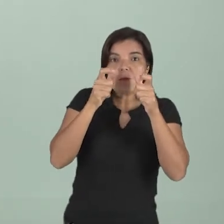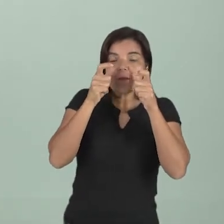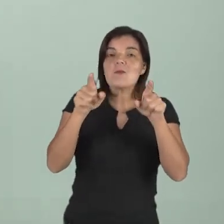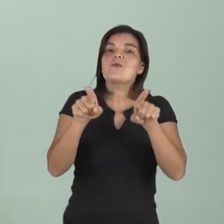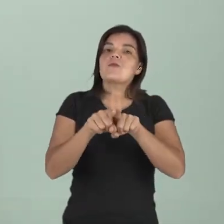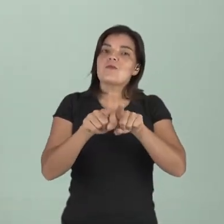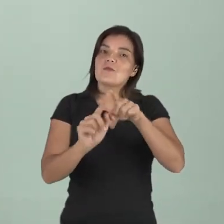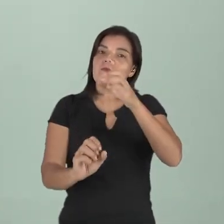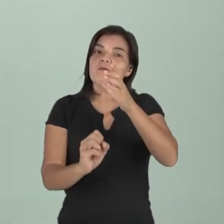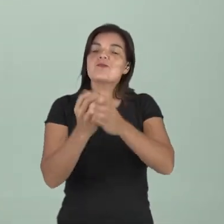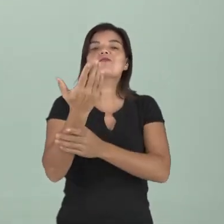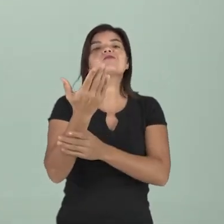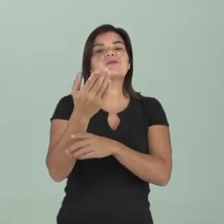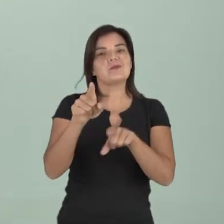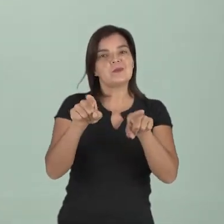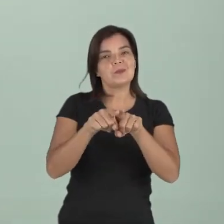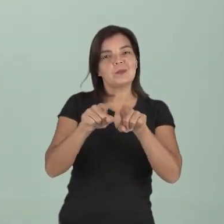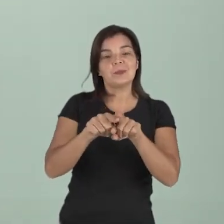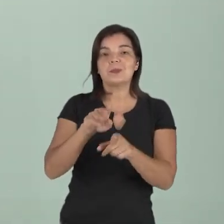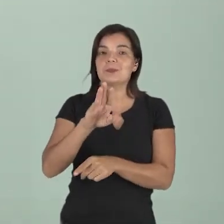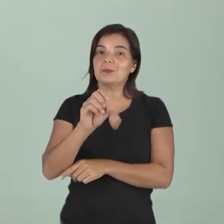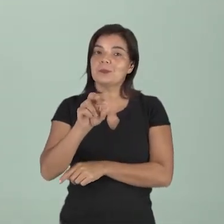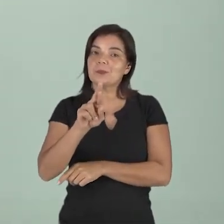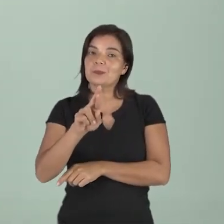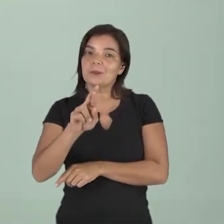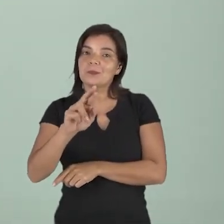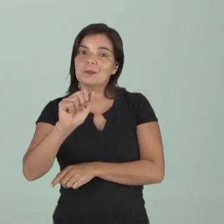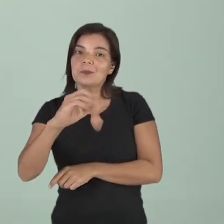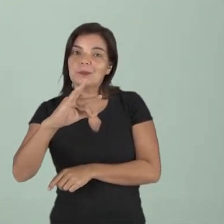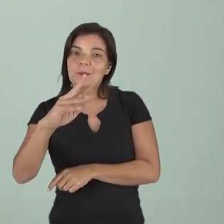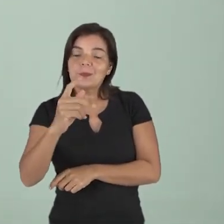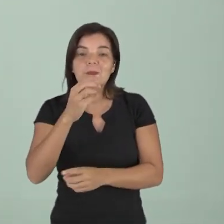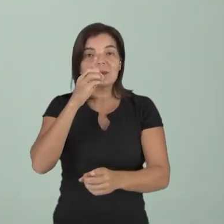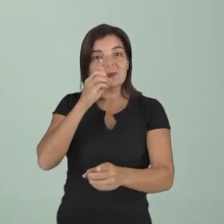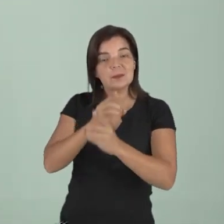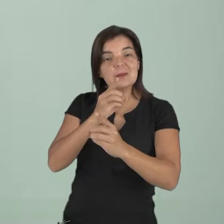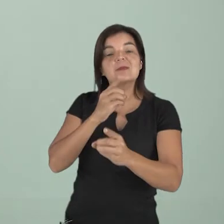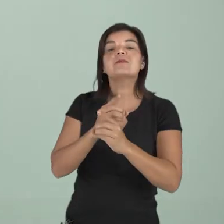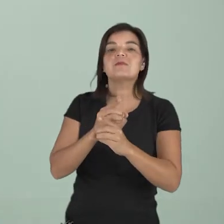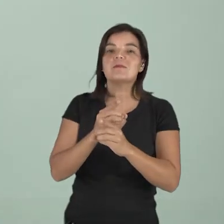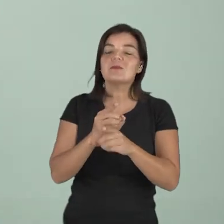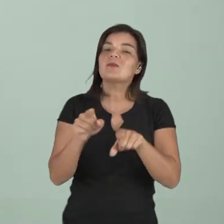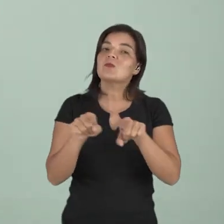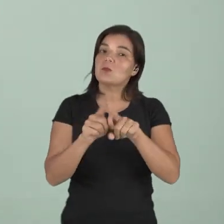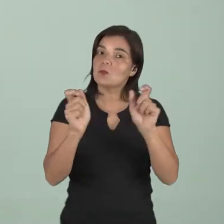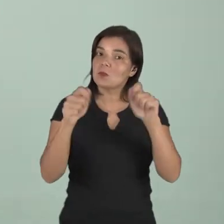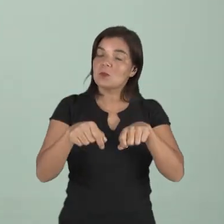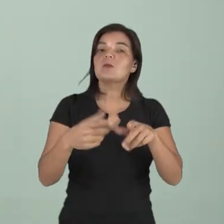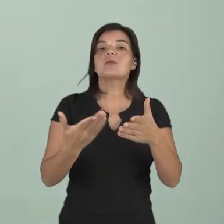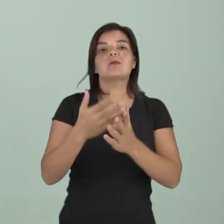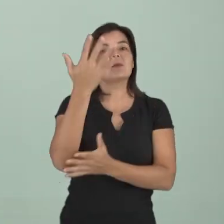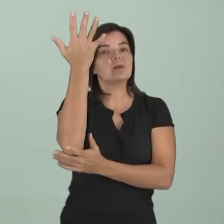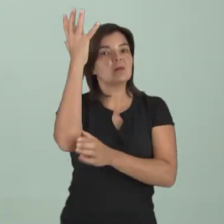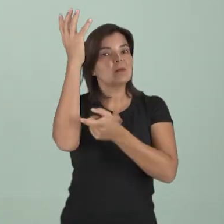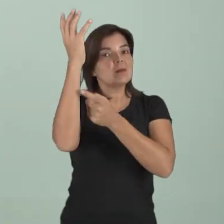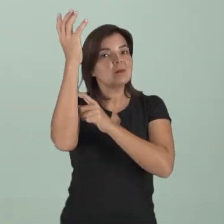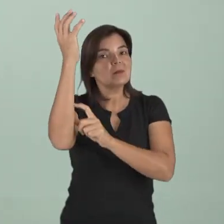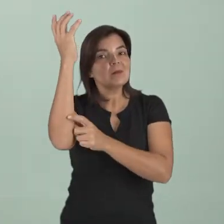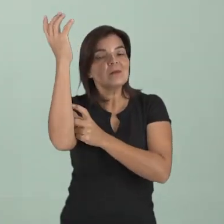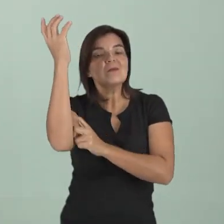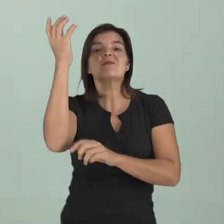espécie de goma é que surge a produção da borracha, que é descoberto que aquela goma ela provém de uma árvore